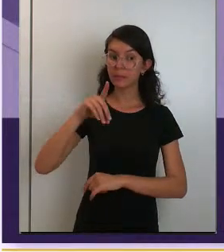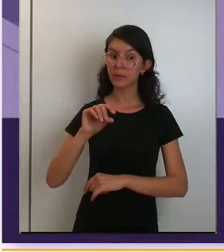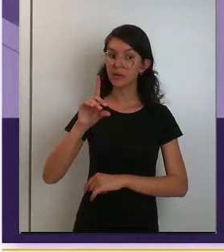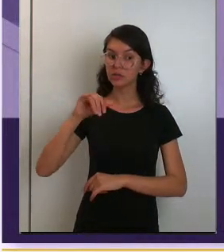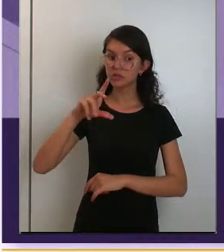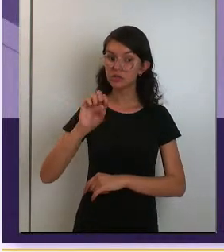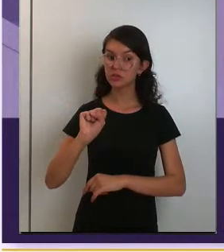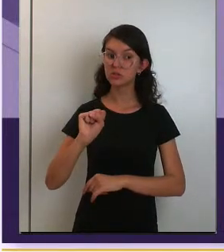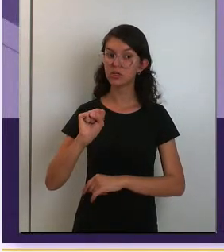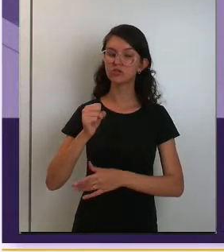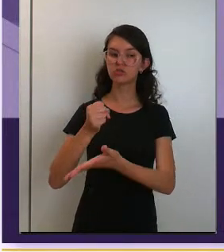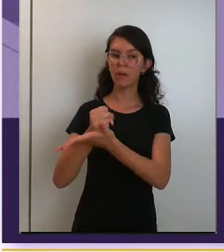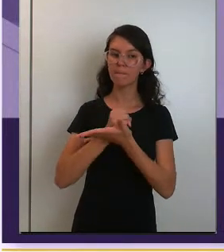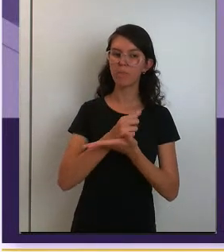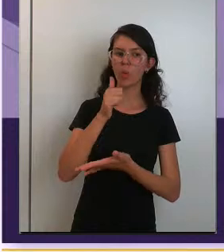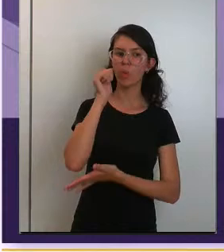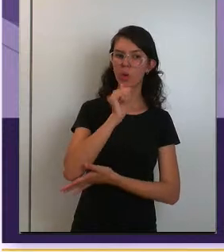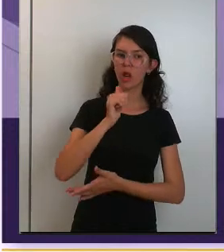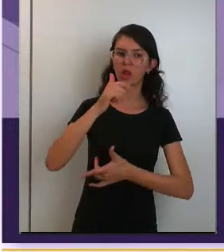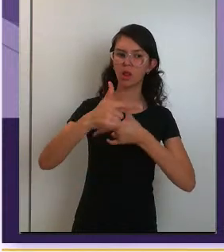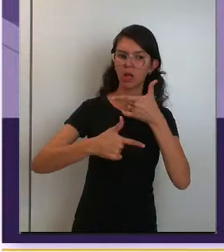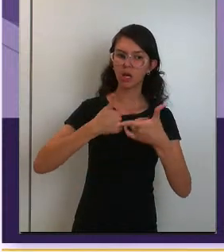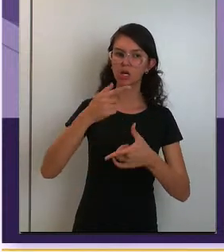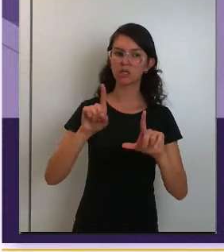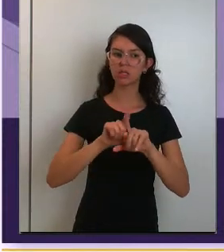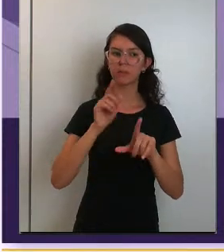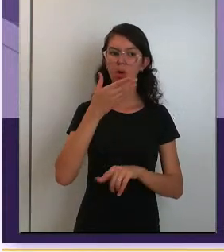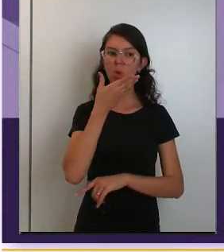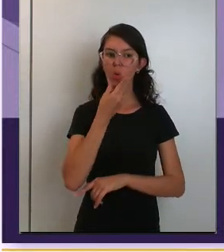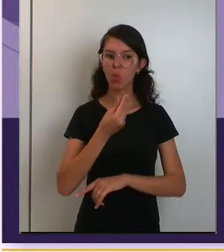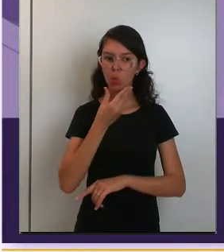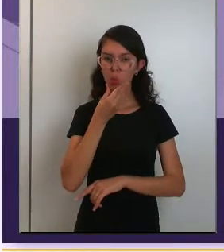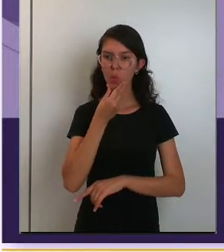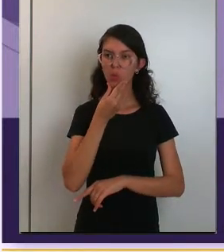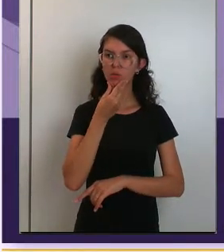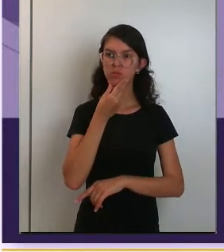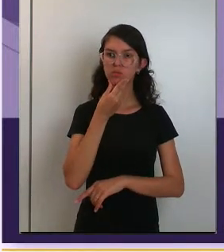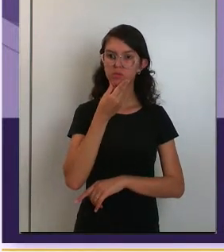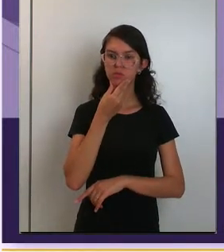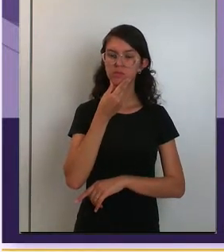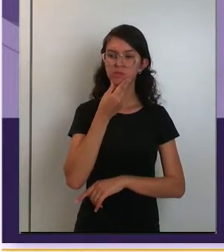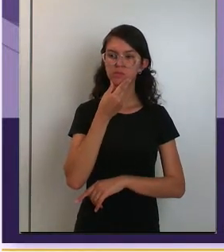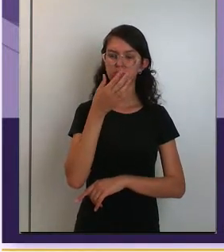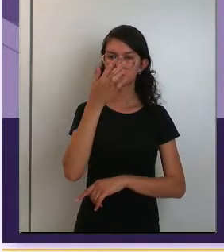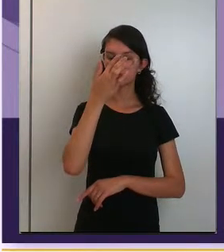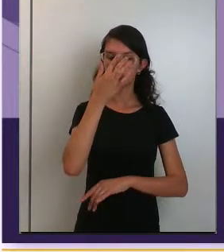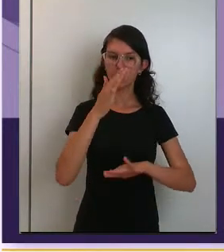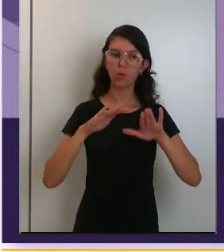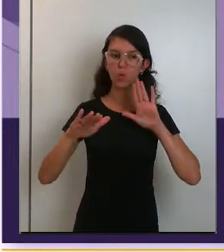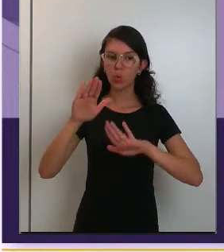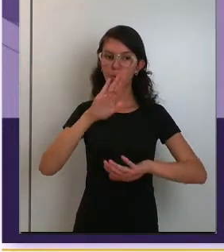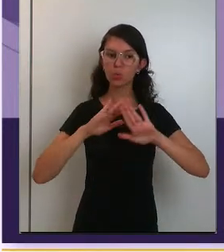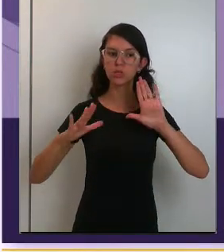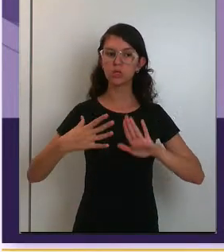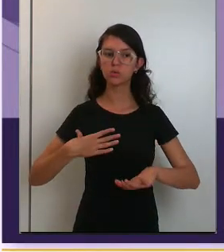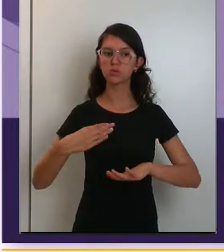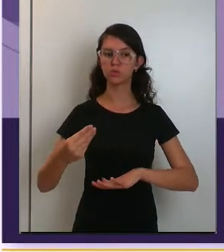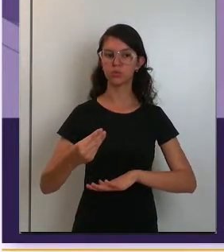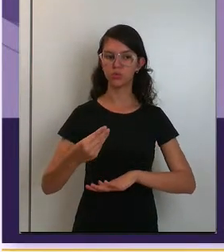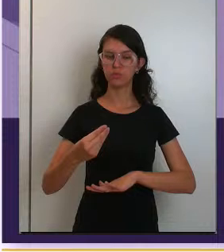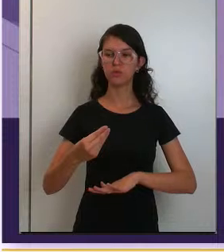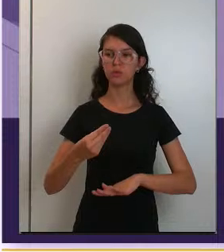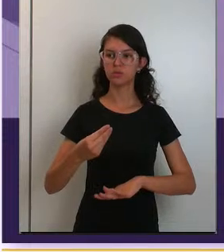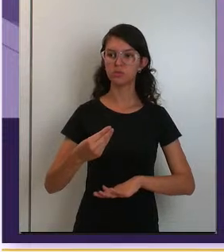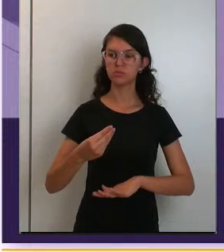apoio às mulheres, às trabalhadoras e aos homens, né, que estão cuidando de seus filhos em tenra